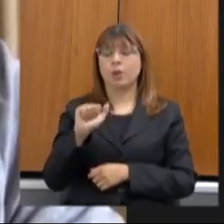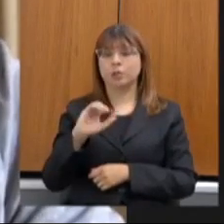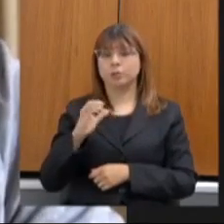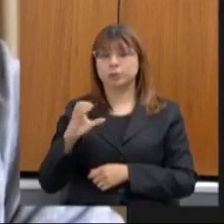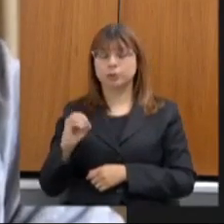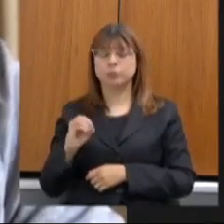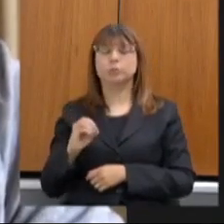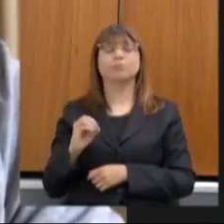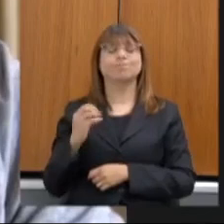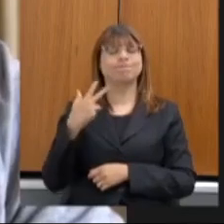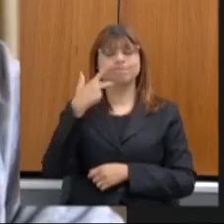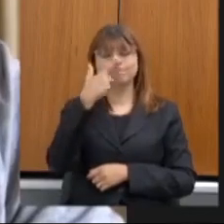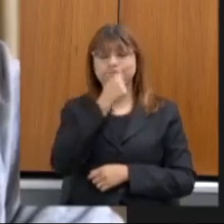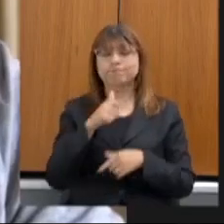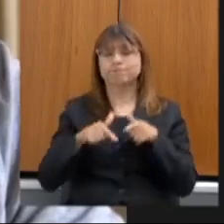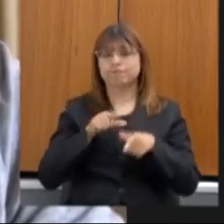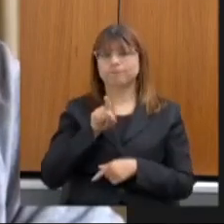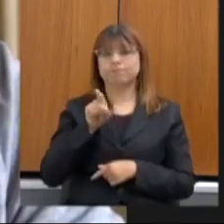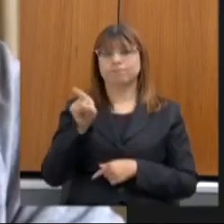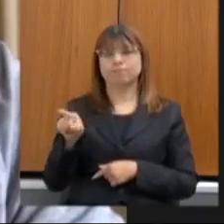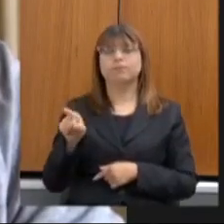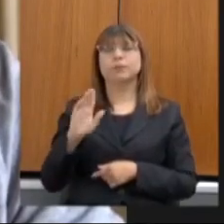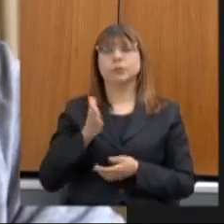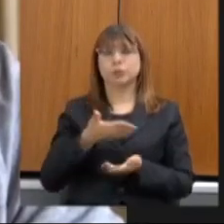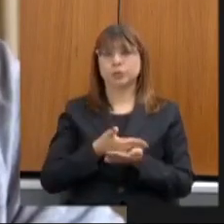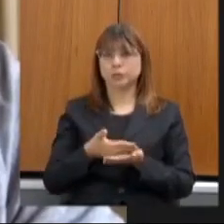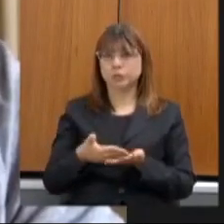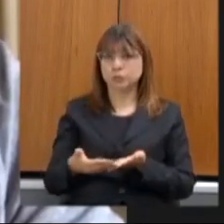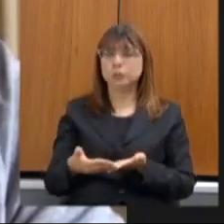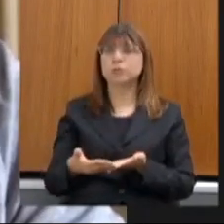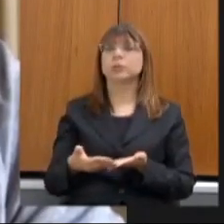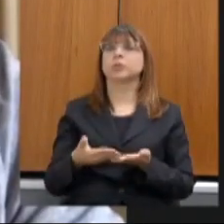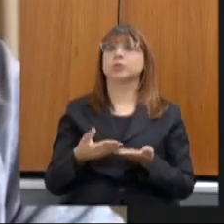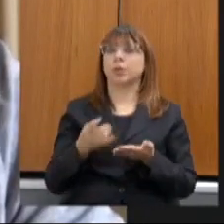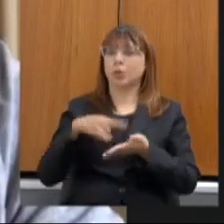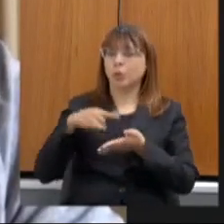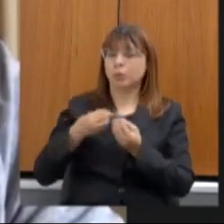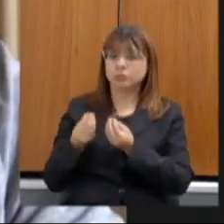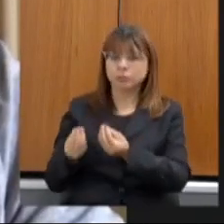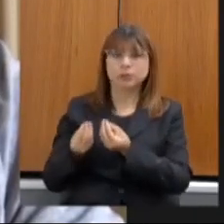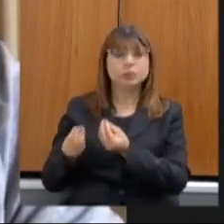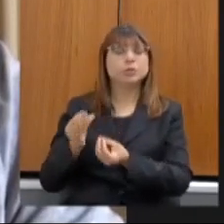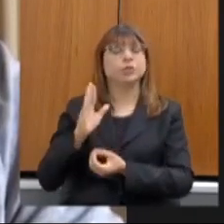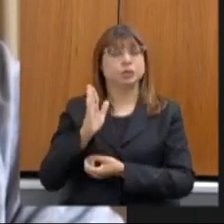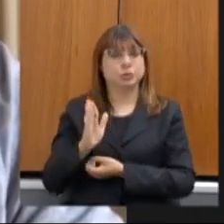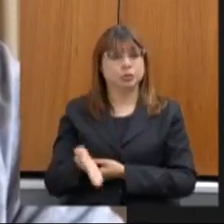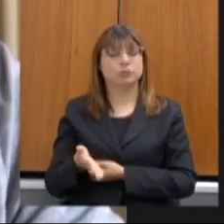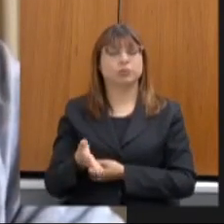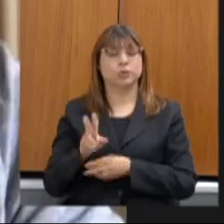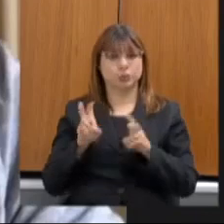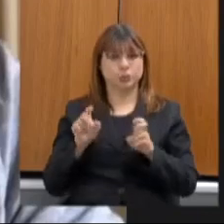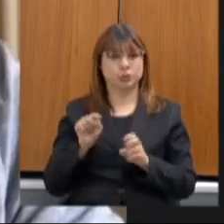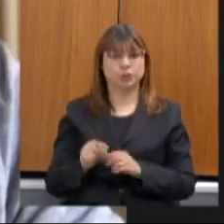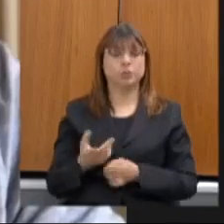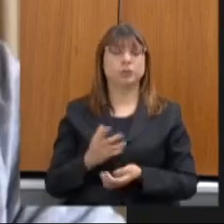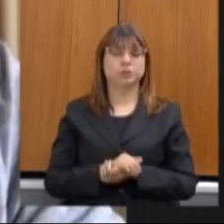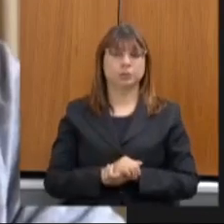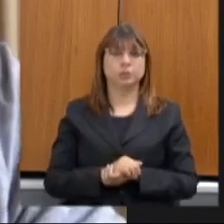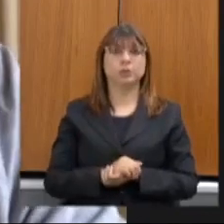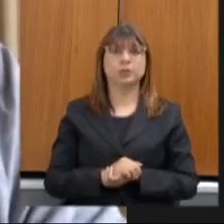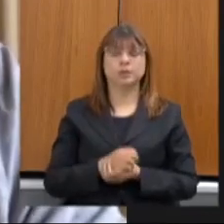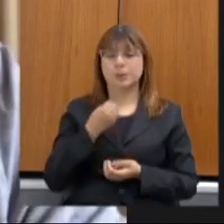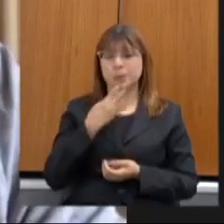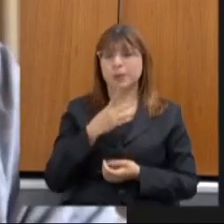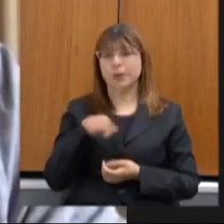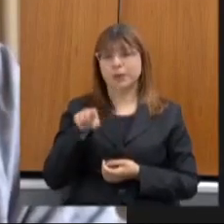tem feito um belíssimo trabalho lá e já começar a entregar títulos pelo entende estão dando nessa pau agora muito a pena